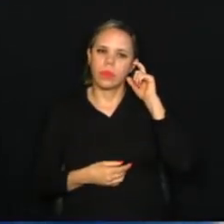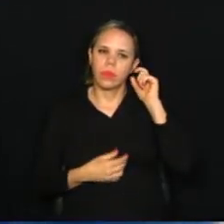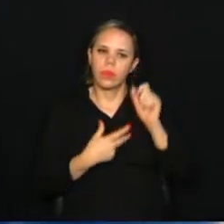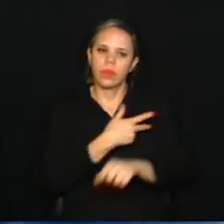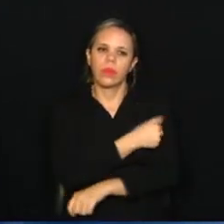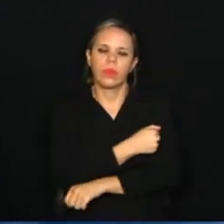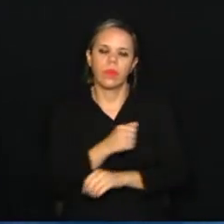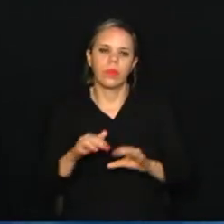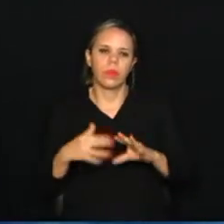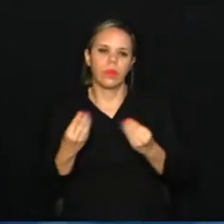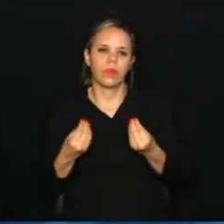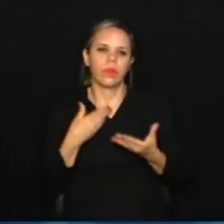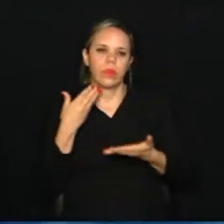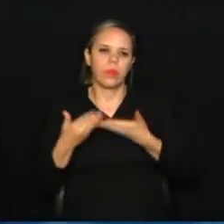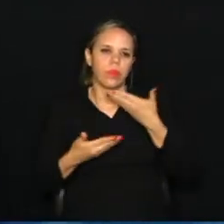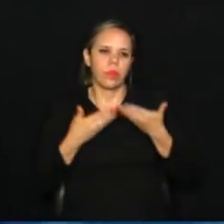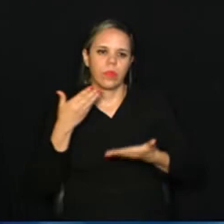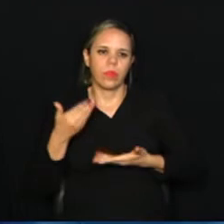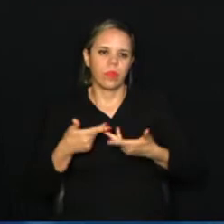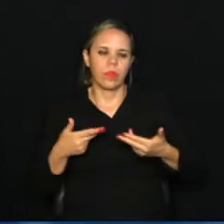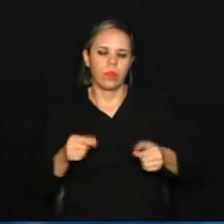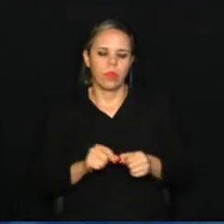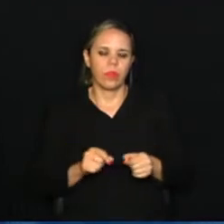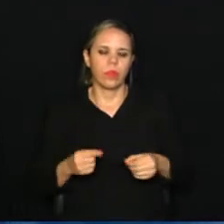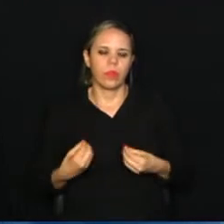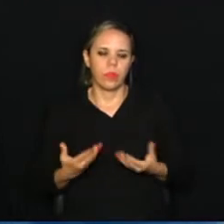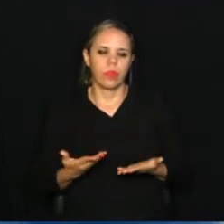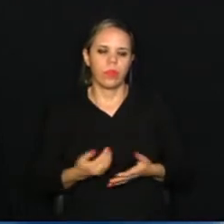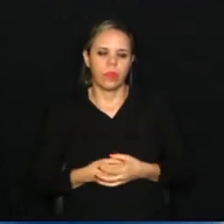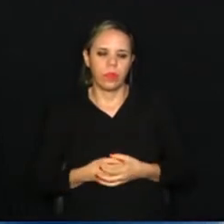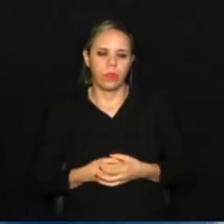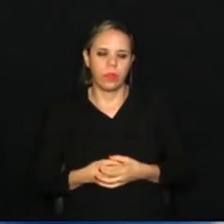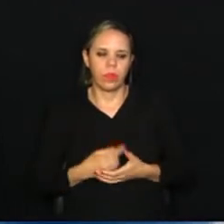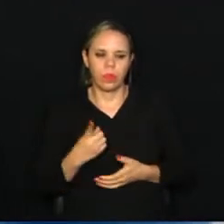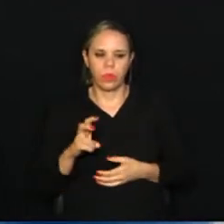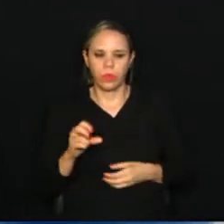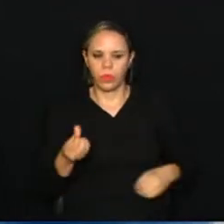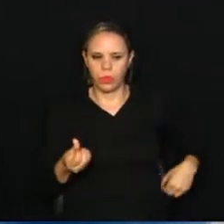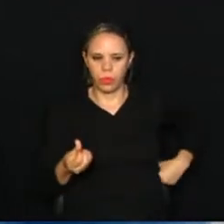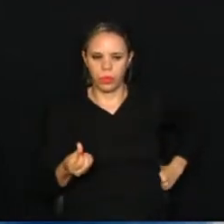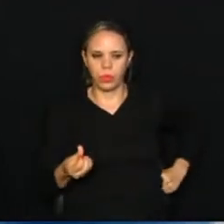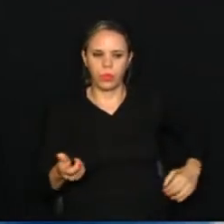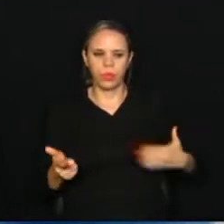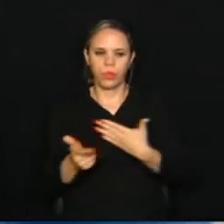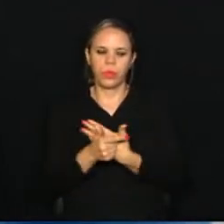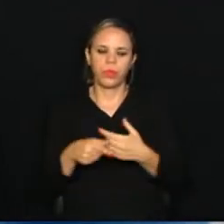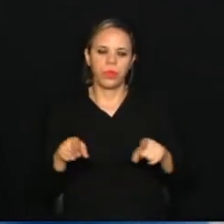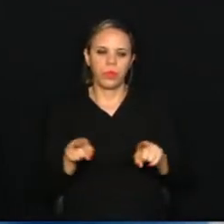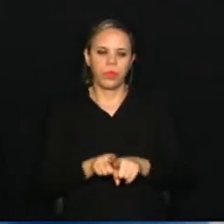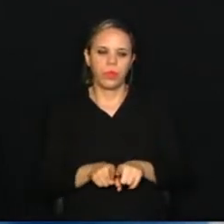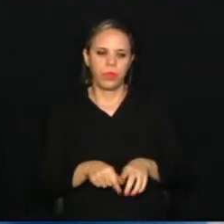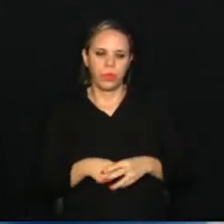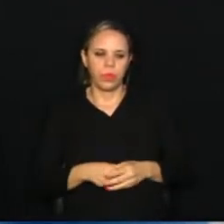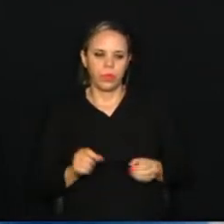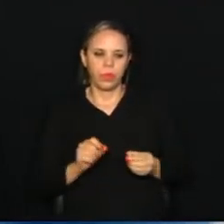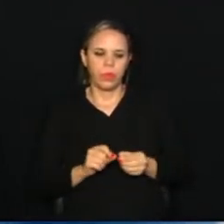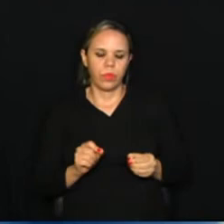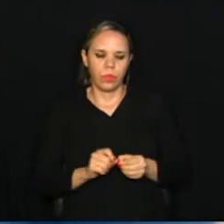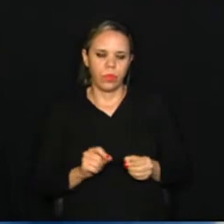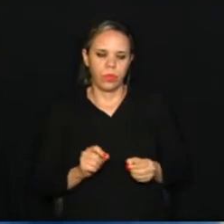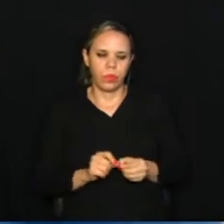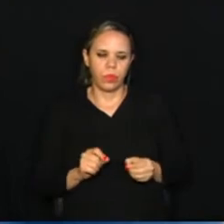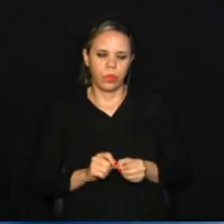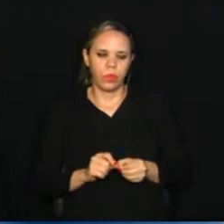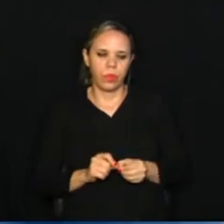gente recebe muitos elogios, muitas coisas que são encaminhadas para eles. Então, o 56 também tem esse papel de fazer, de dar o